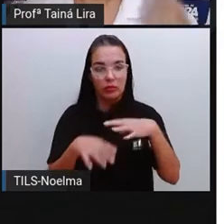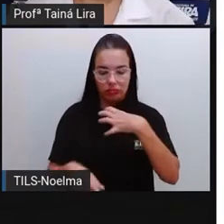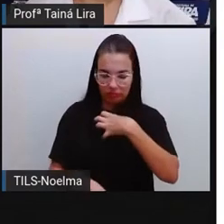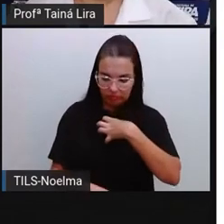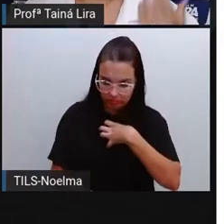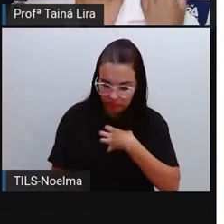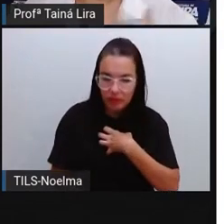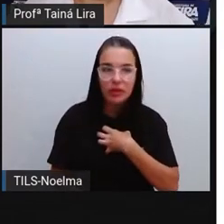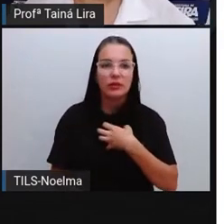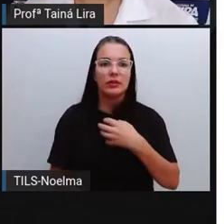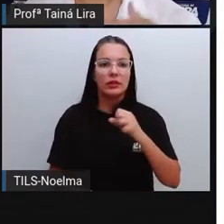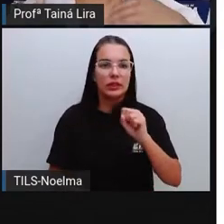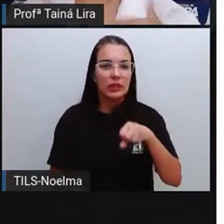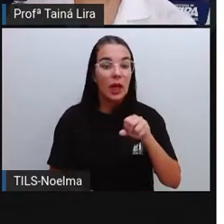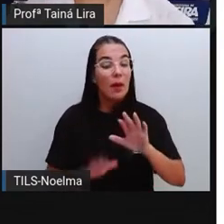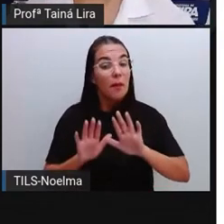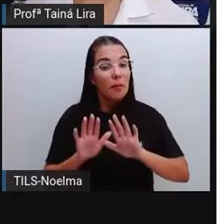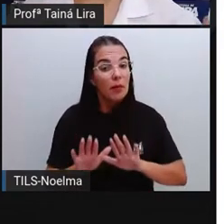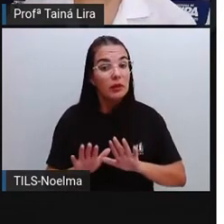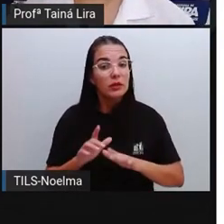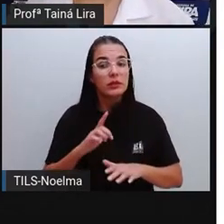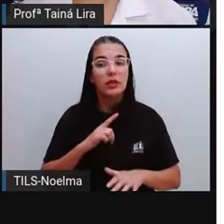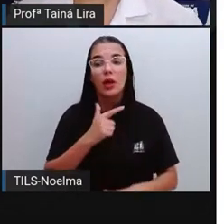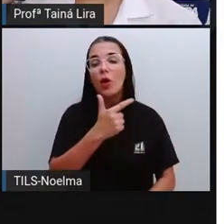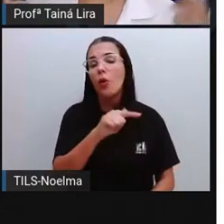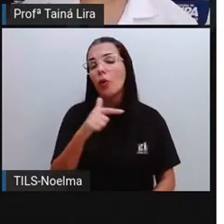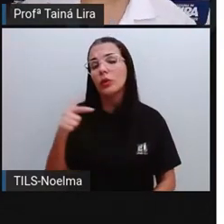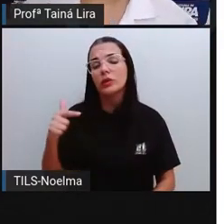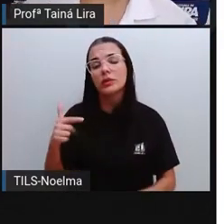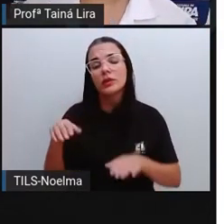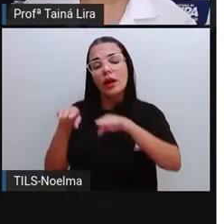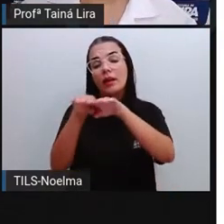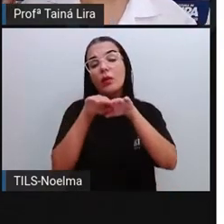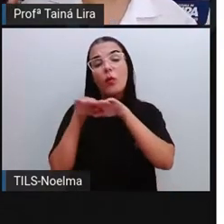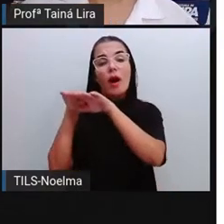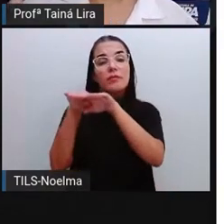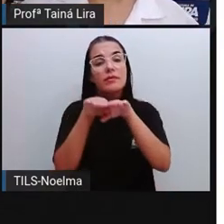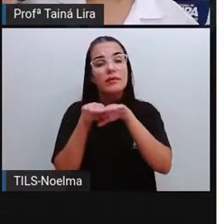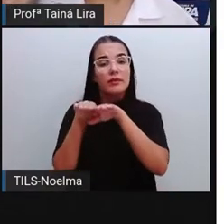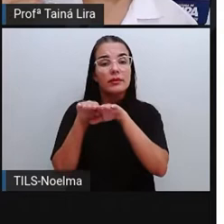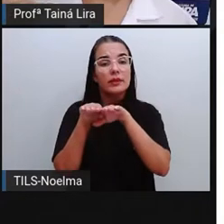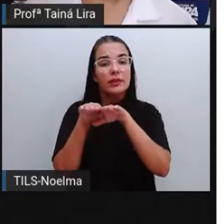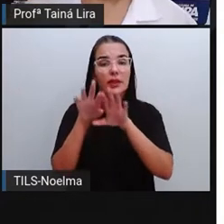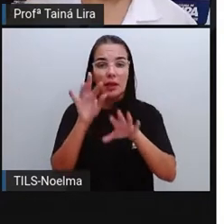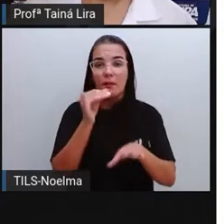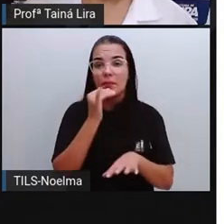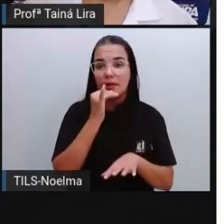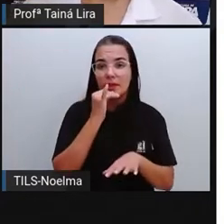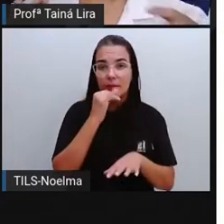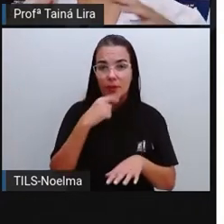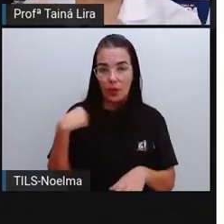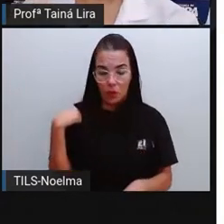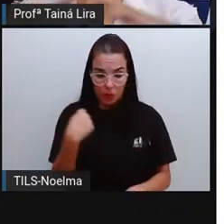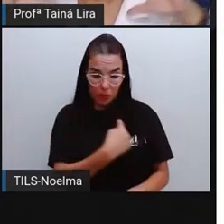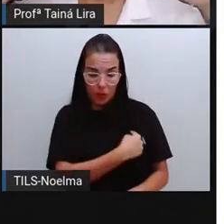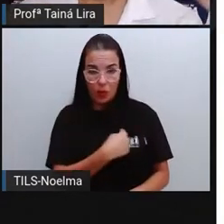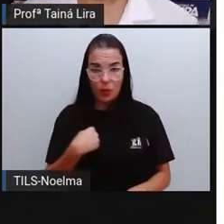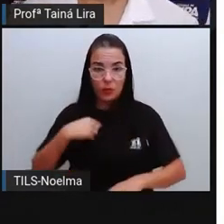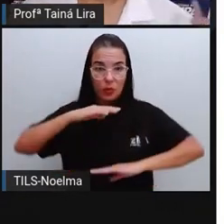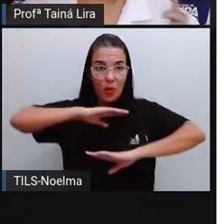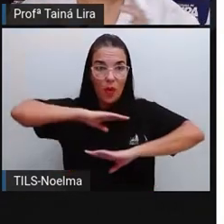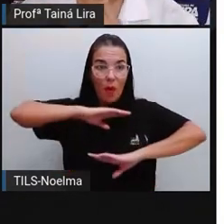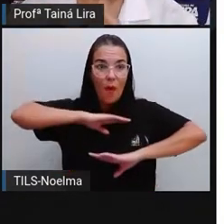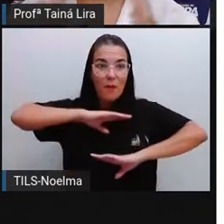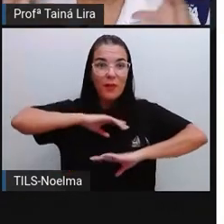do mesmo sentimento. E a gente tem outras coisas em comum. Por exemplo, o nosso corpo, ele é feito de